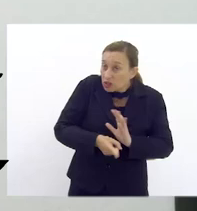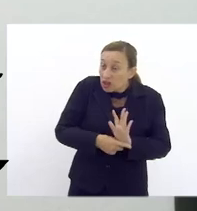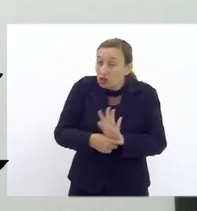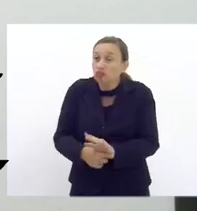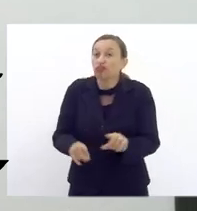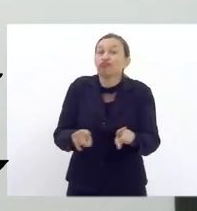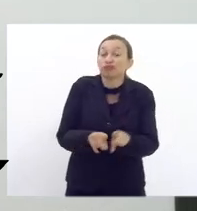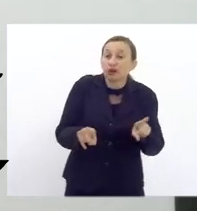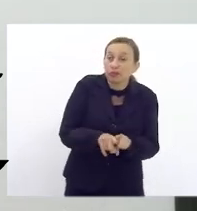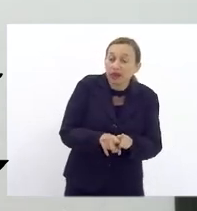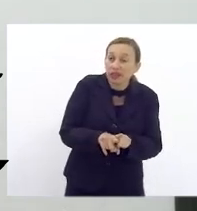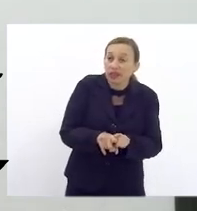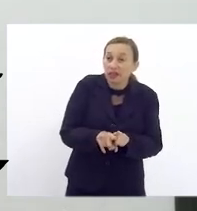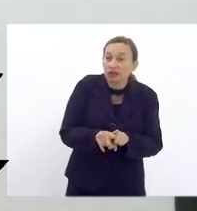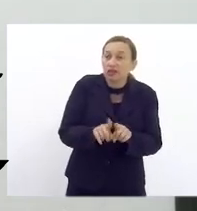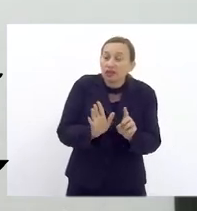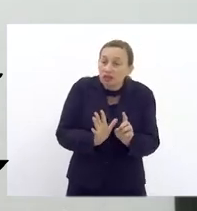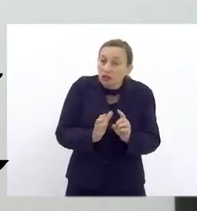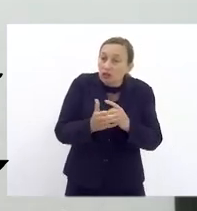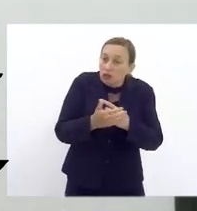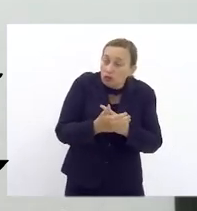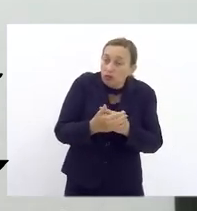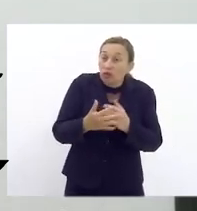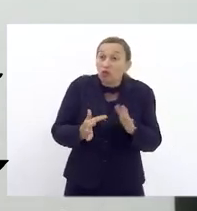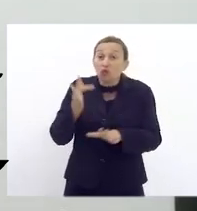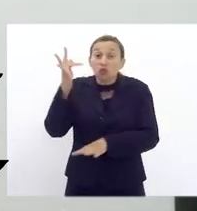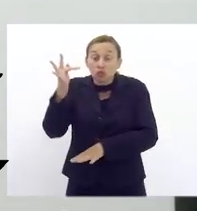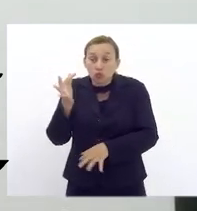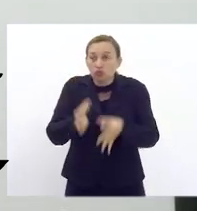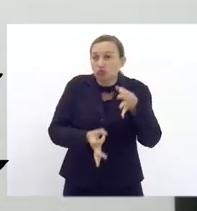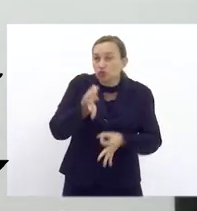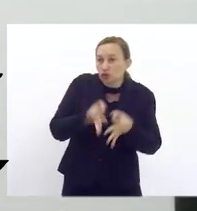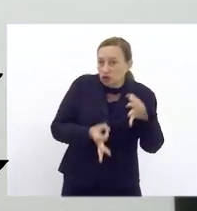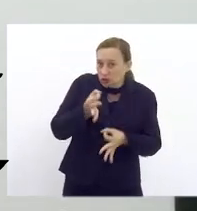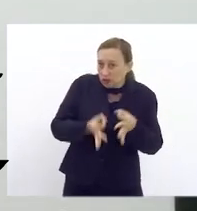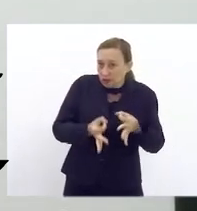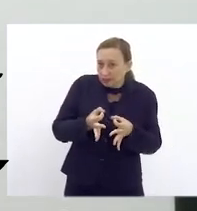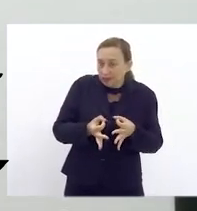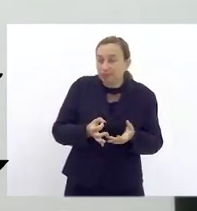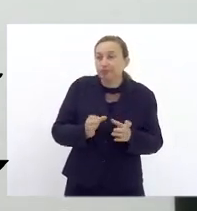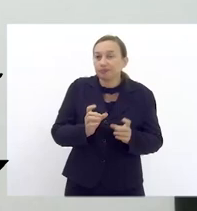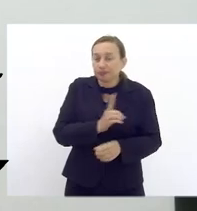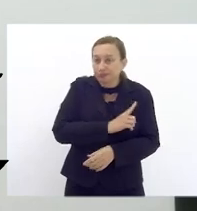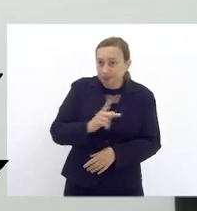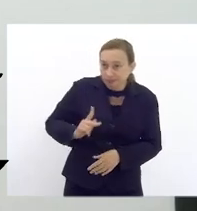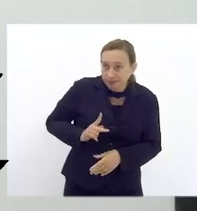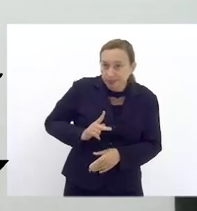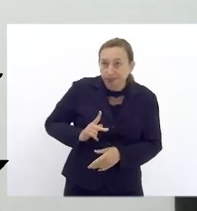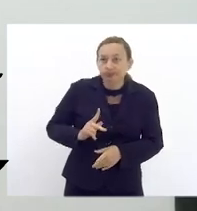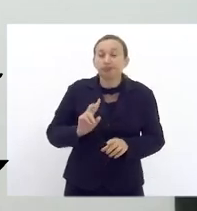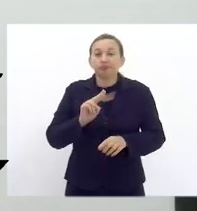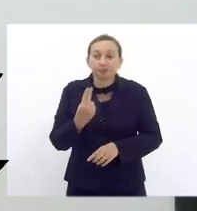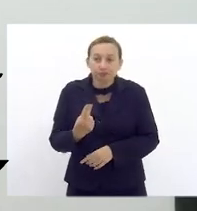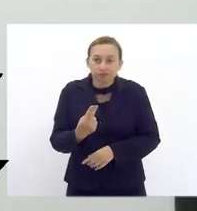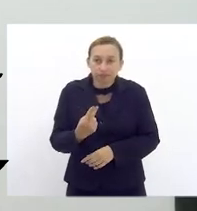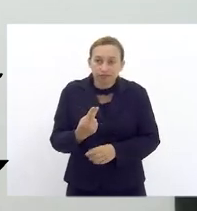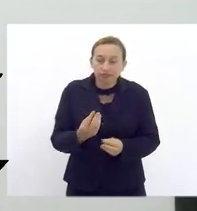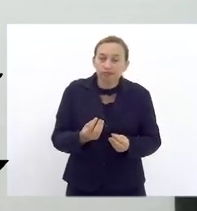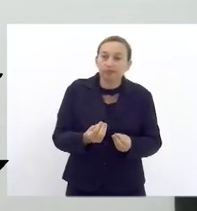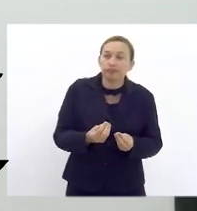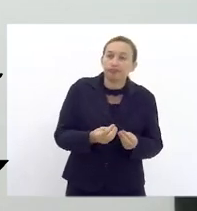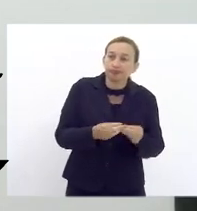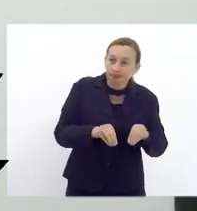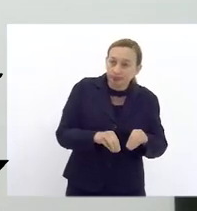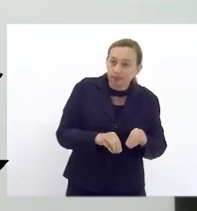também de uma assistência futura judicial porque senão a gente estaríamos culpando o dever da Defensoria Pública ou até mesmo felino Constituição da República